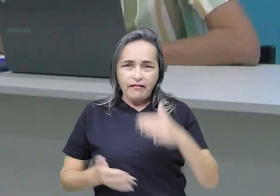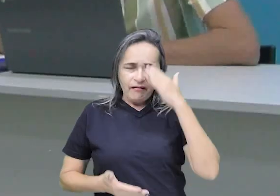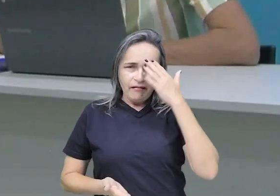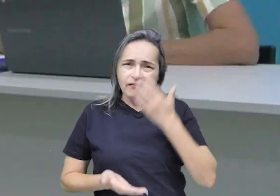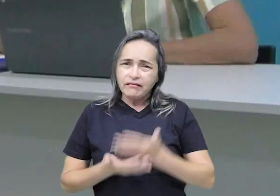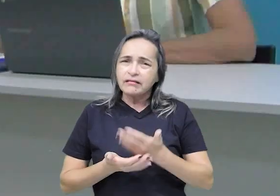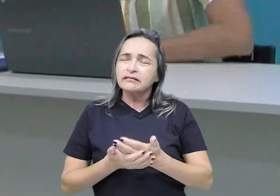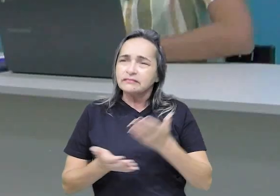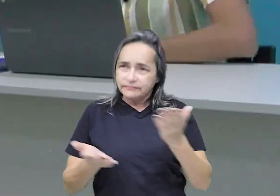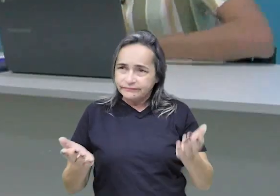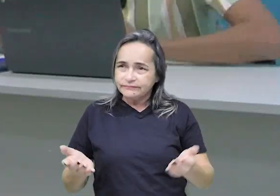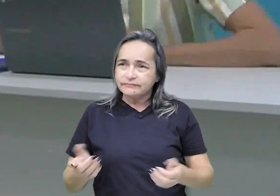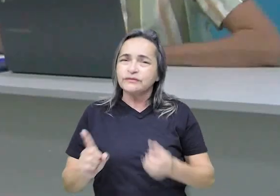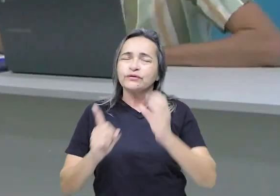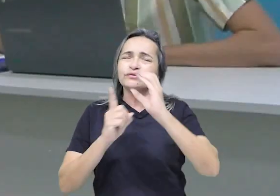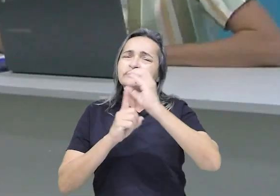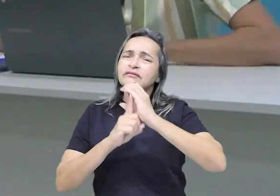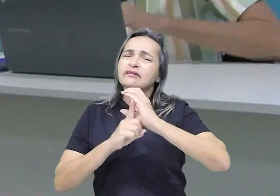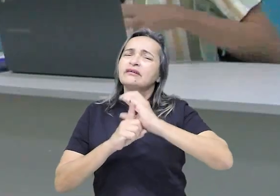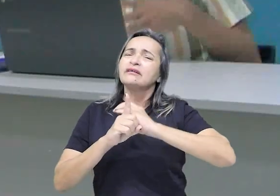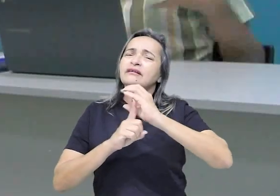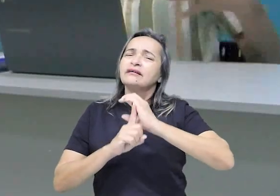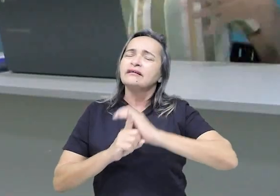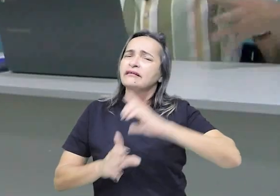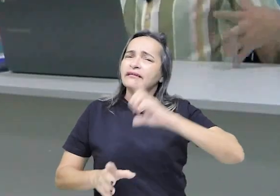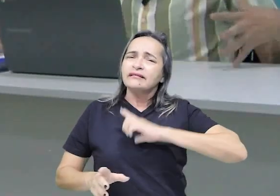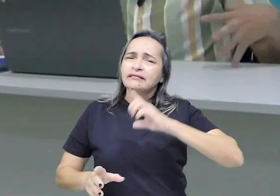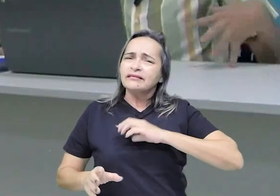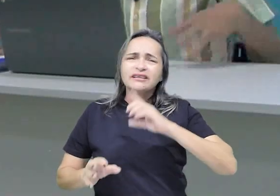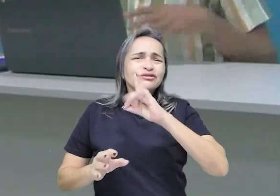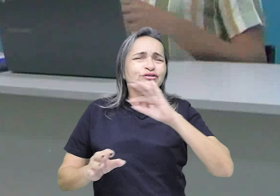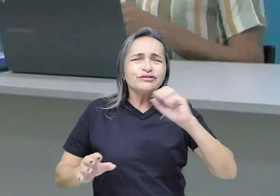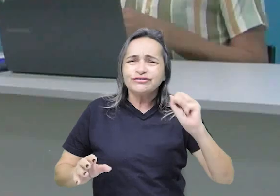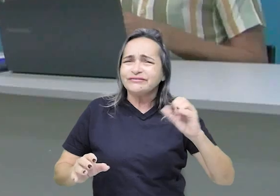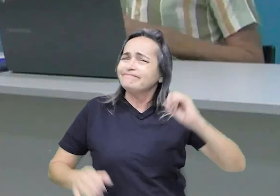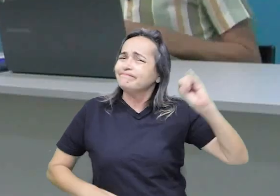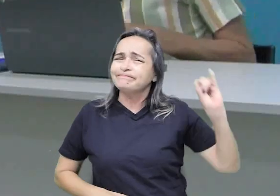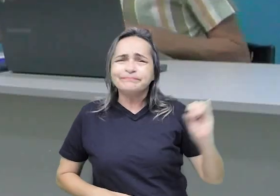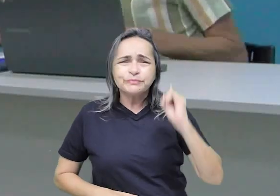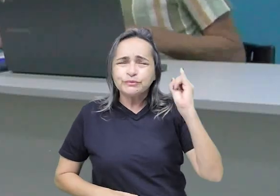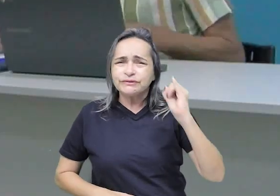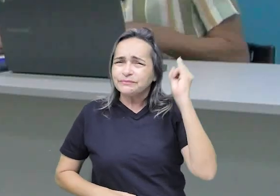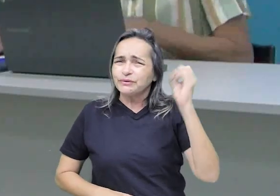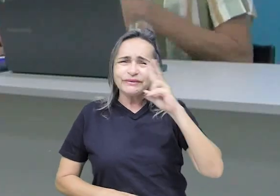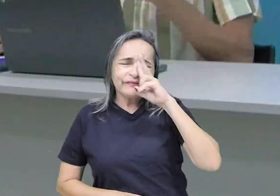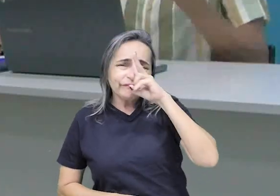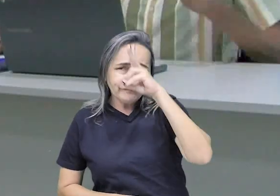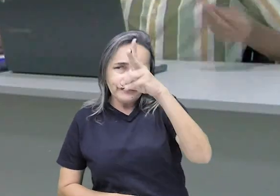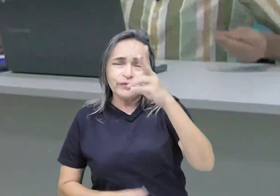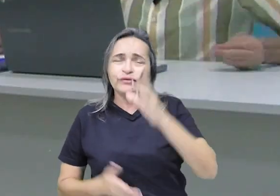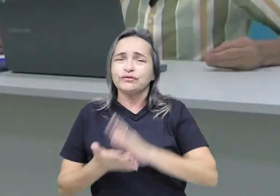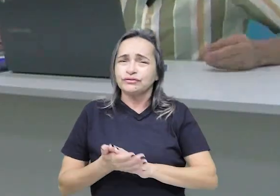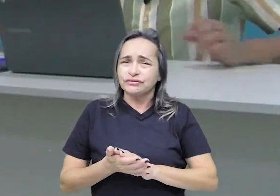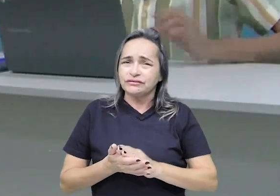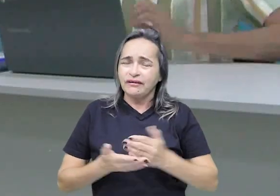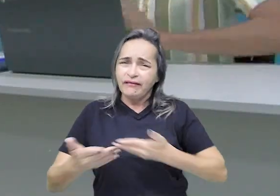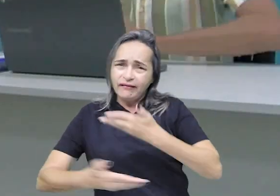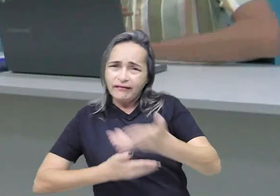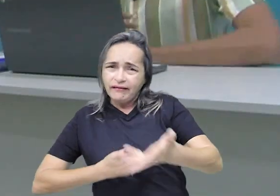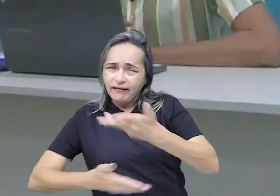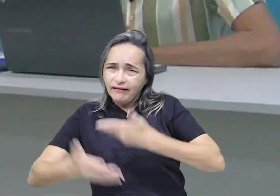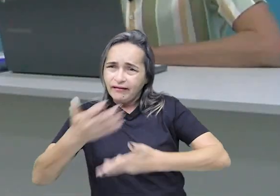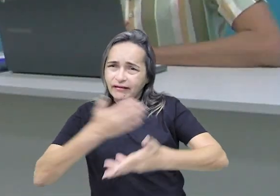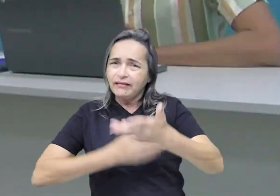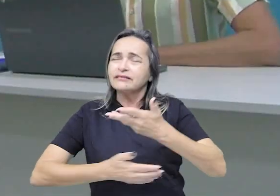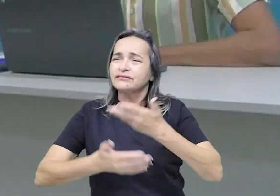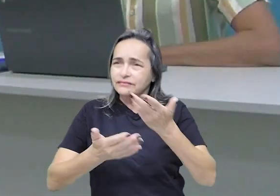calendário, no nosso calendário tem várias datas fortes relacionadas à cultura surda, à surdez. É o dia 26